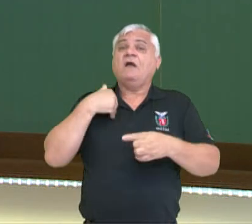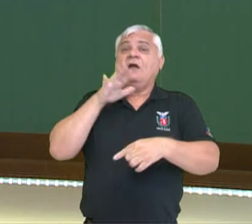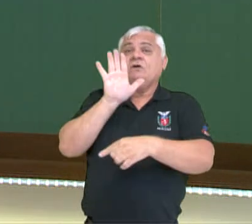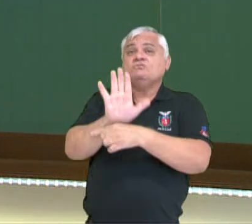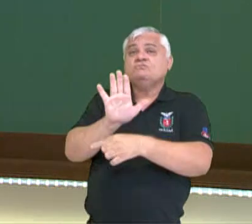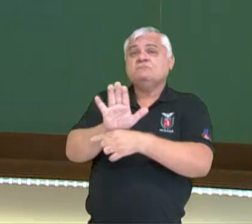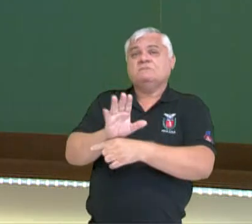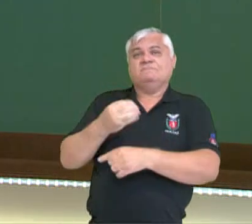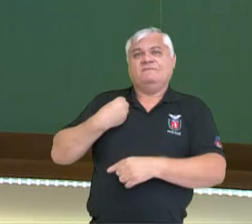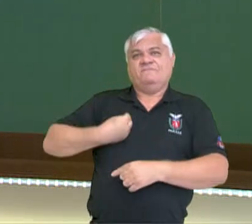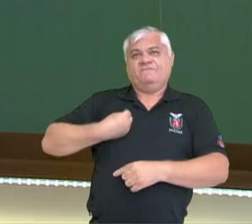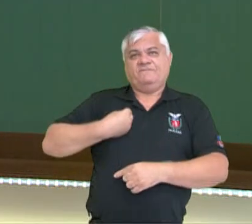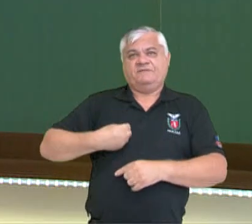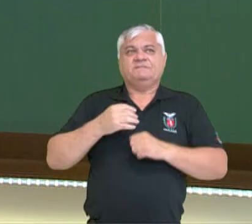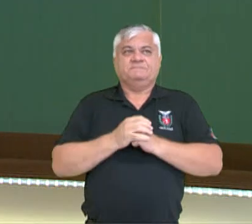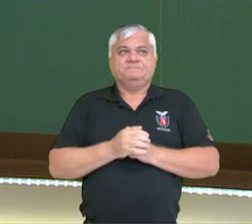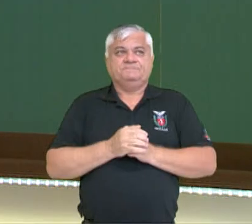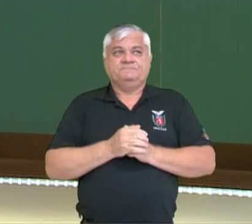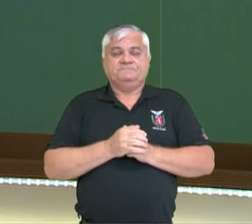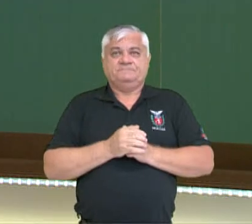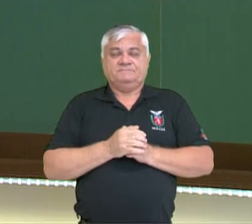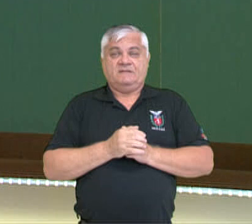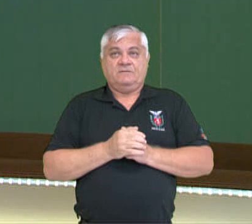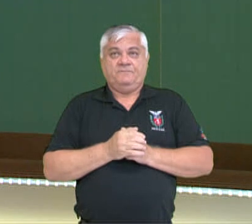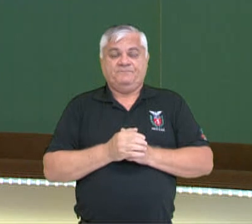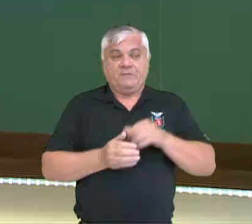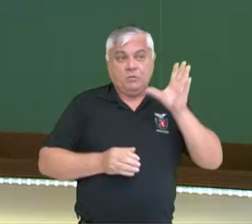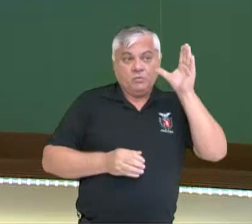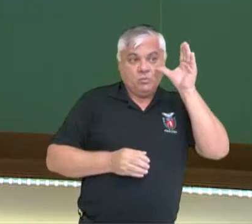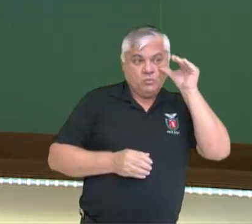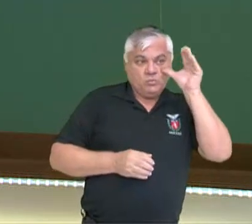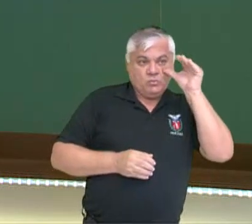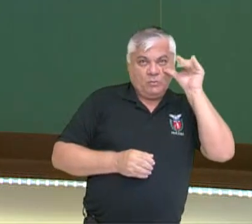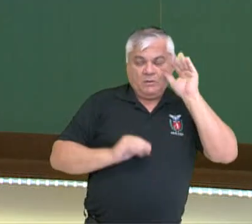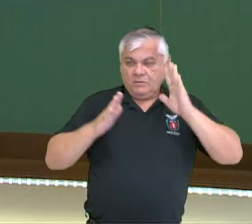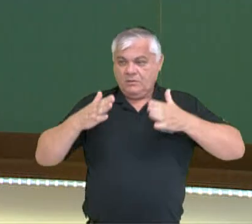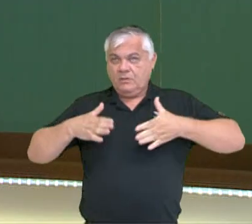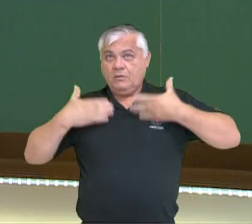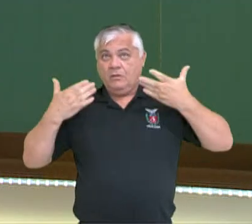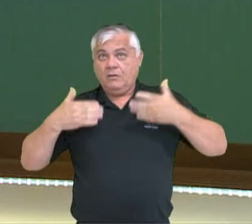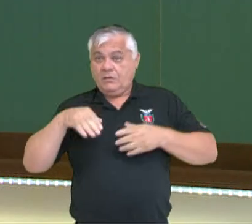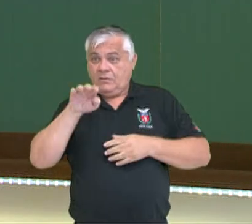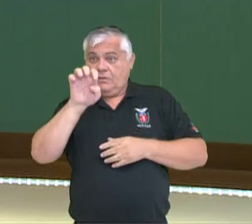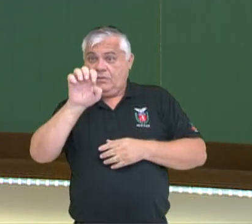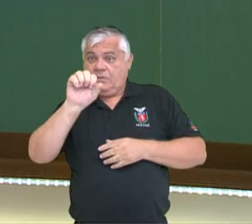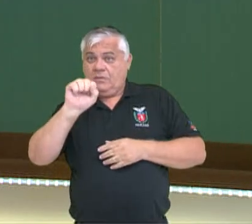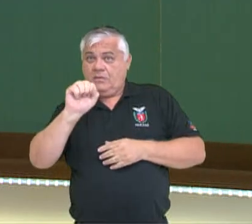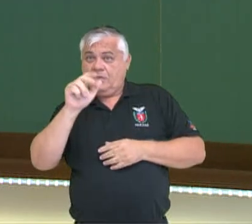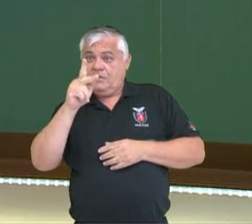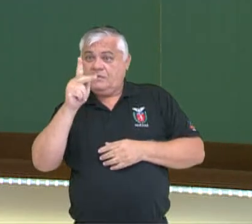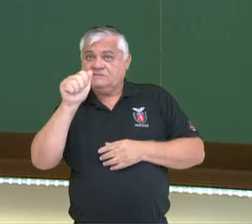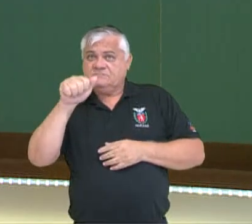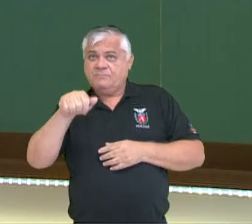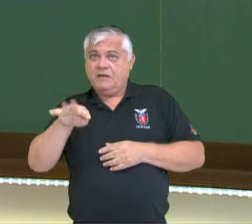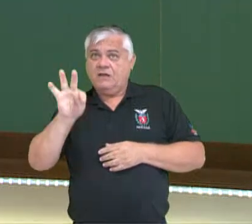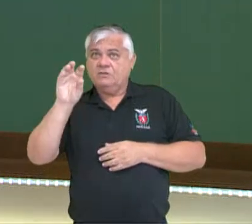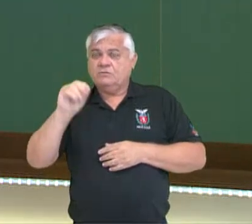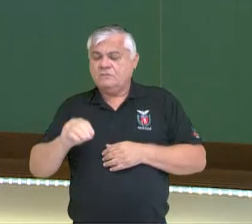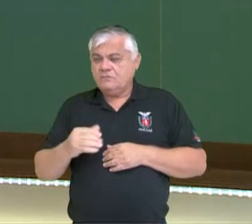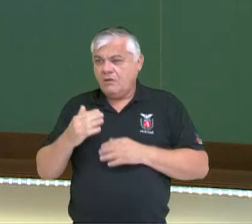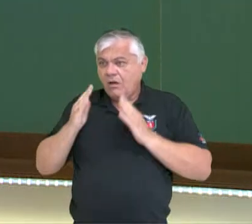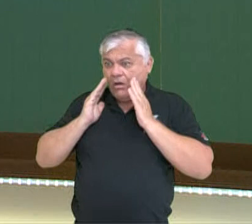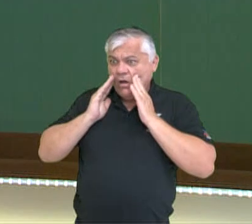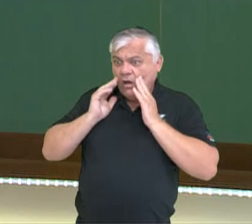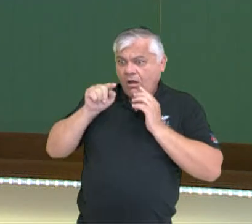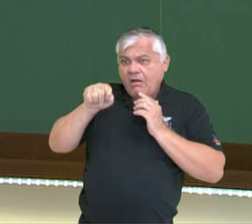sua vida. Então, essa curiosidade humana, o espanto diante do desconhecido, é o que levou justamente